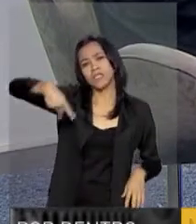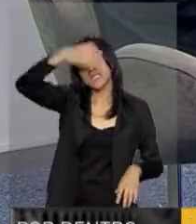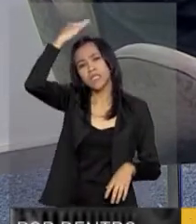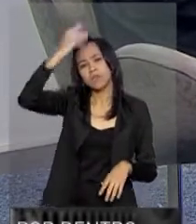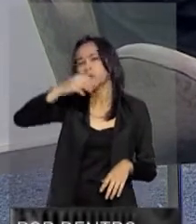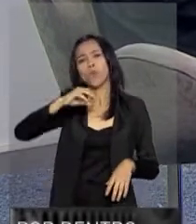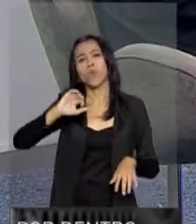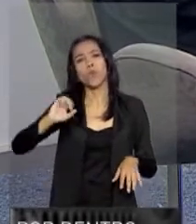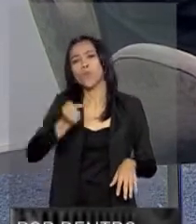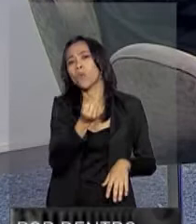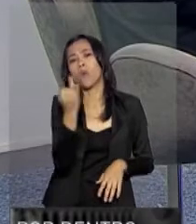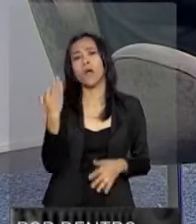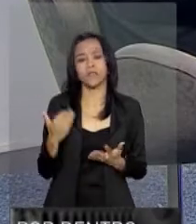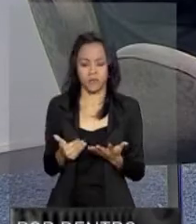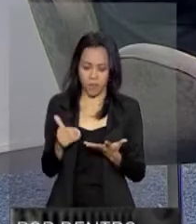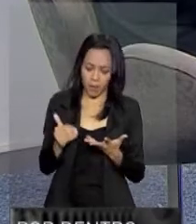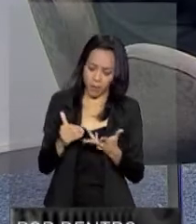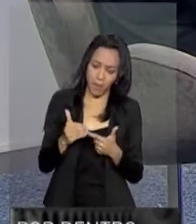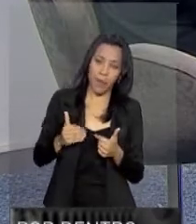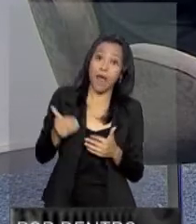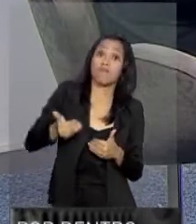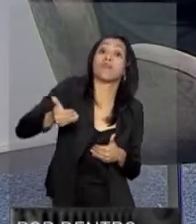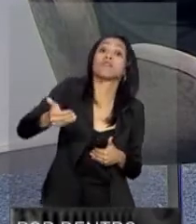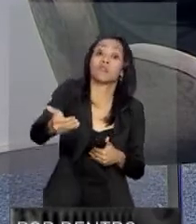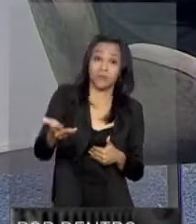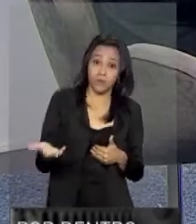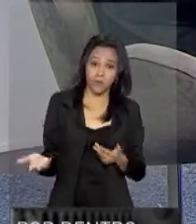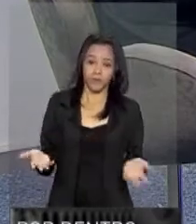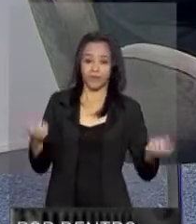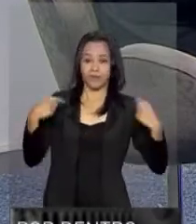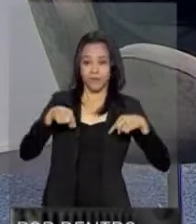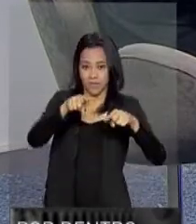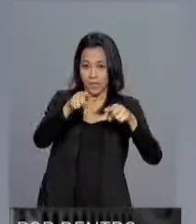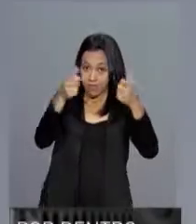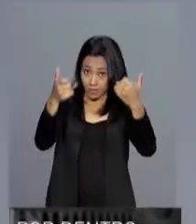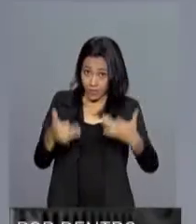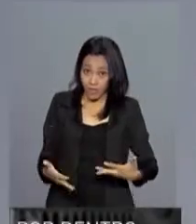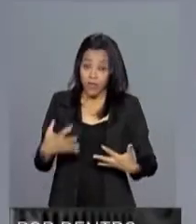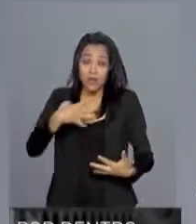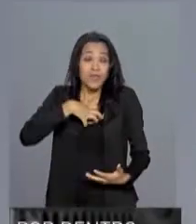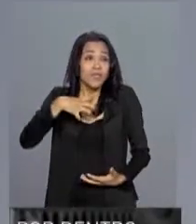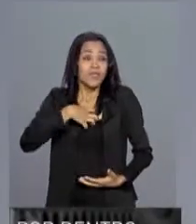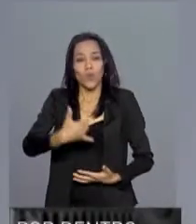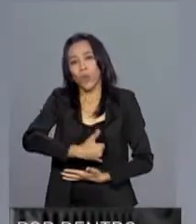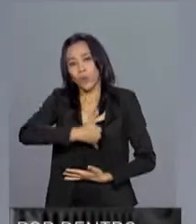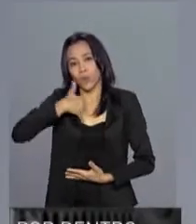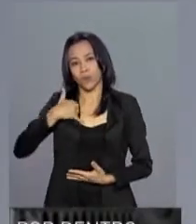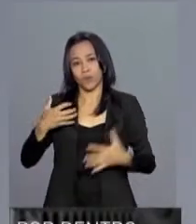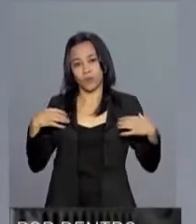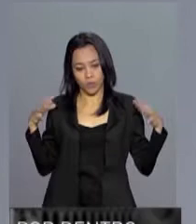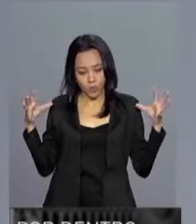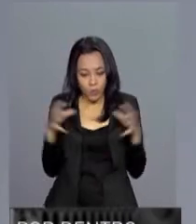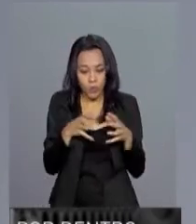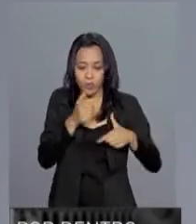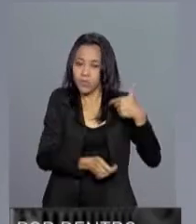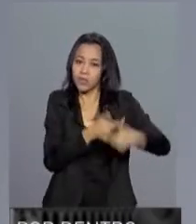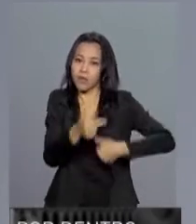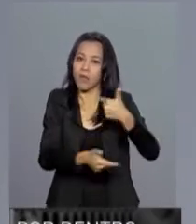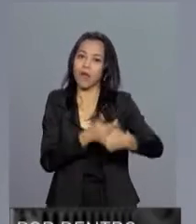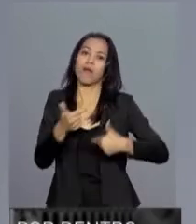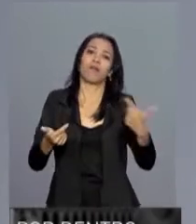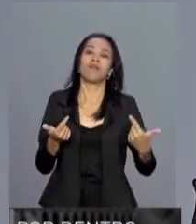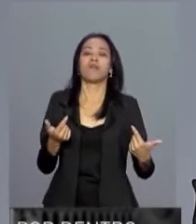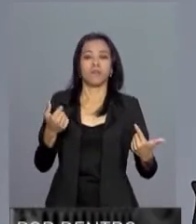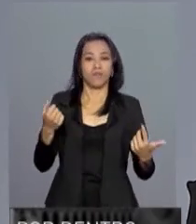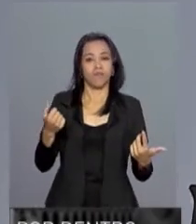destacar nesses dois anos olha eu me sinto muito orgulhoso de compor a equipe do presidente michel temer acho que